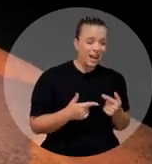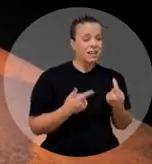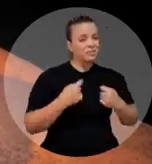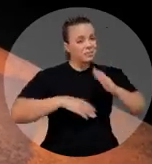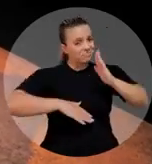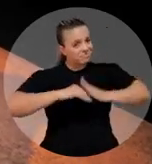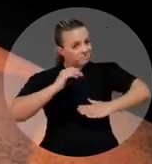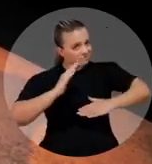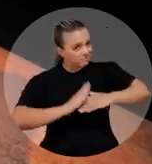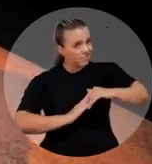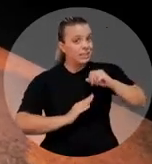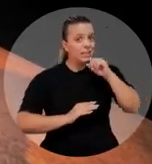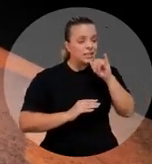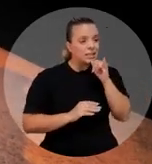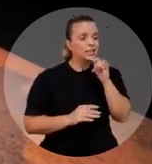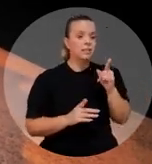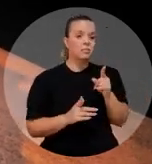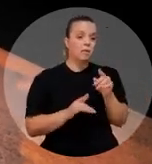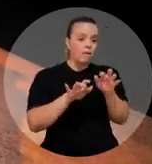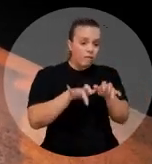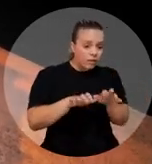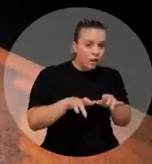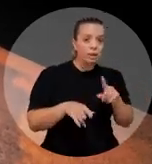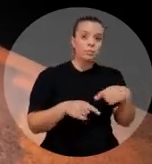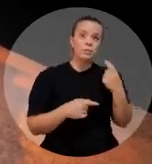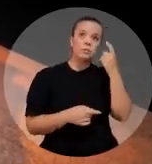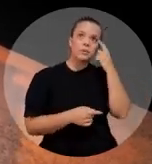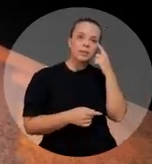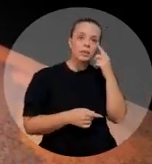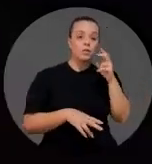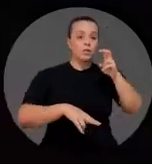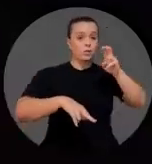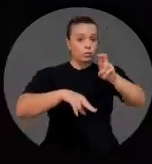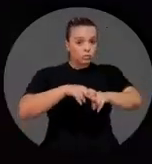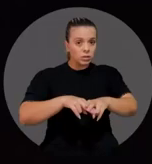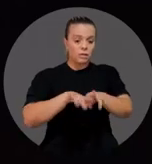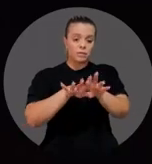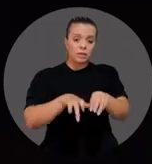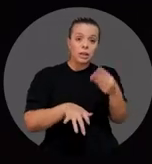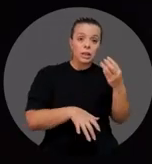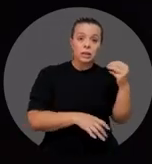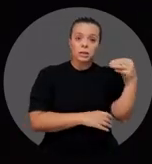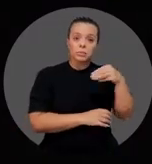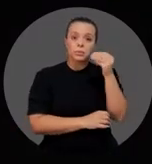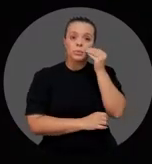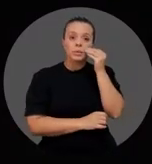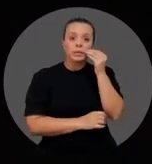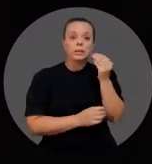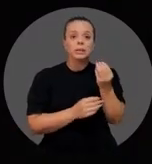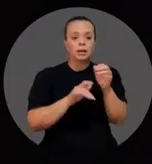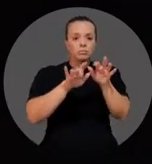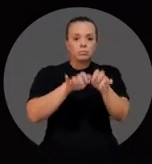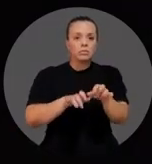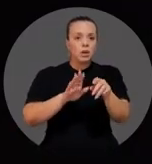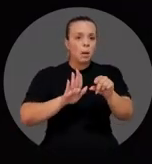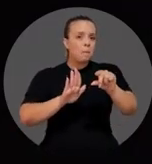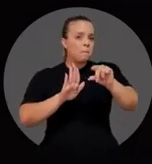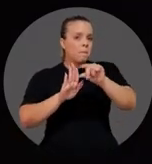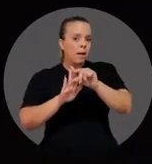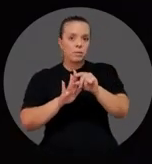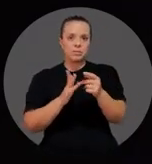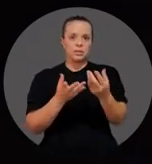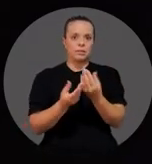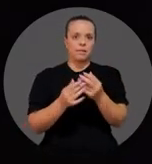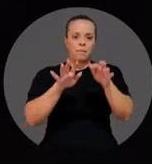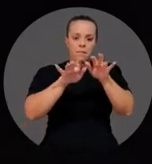assim, é muito técnico. Depois que você faz isso, você fala, beleza, agora eu vou sentar no computador por meia horinha pra ver se sai um parágrafo, sabe? Não precisa